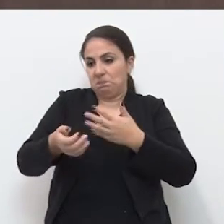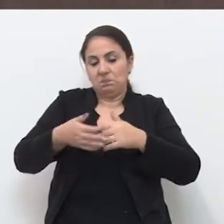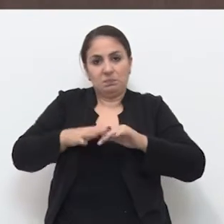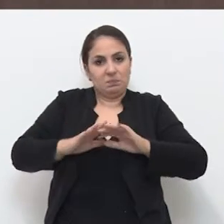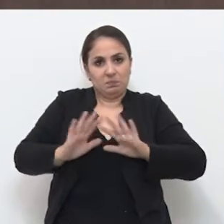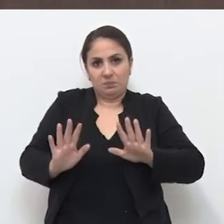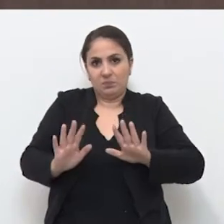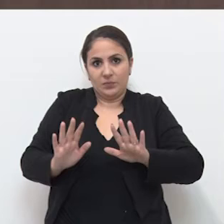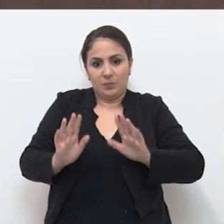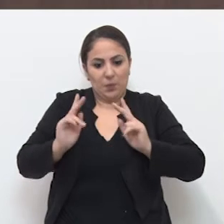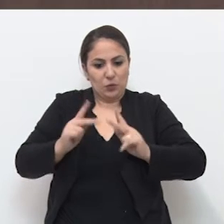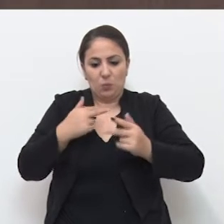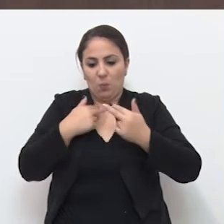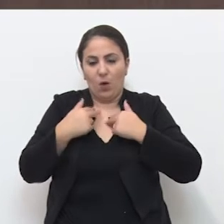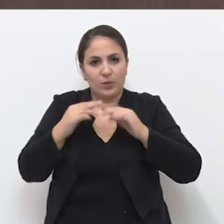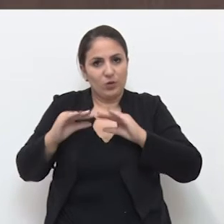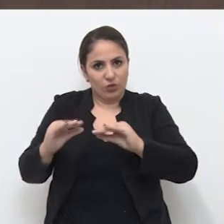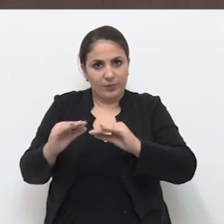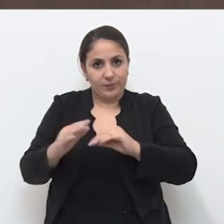tira